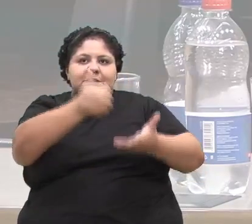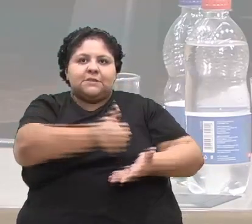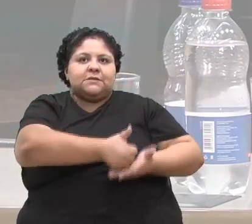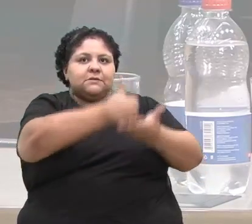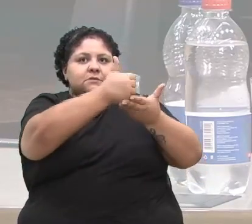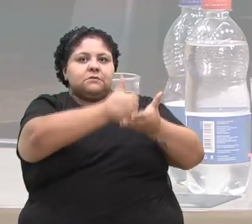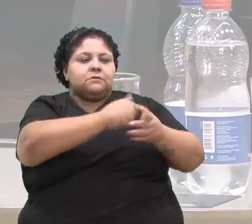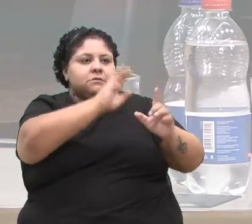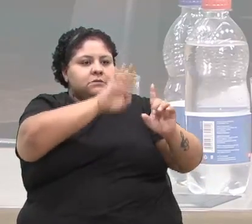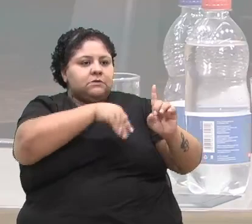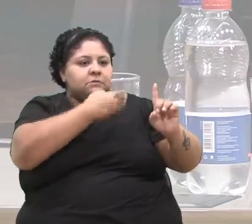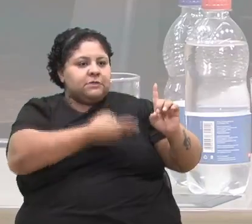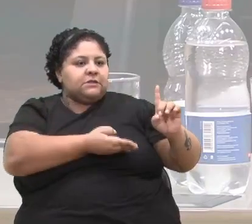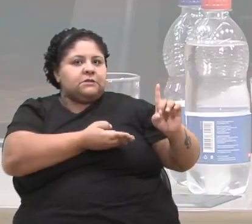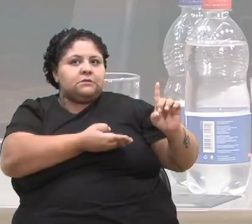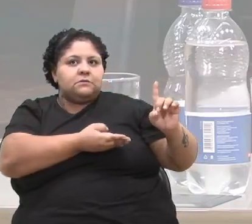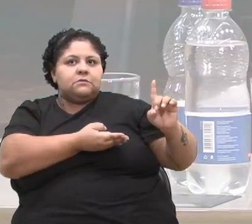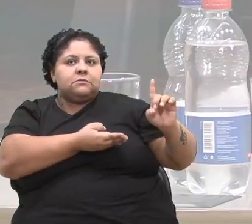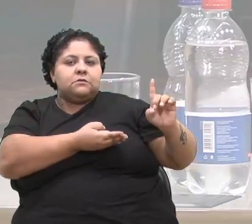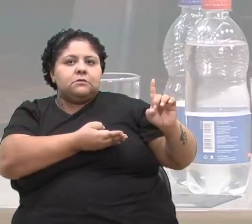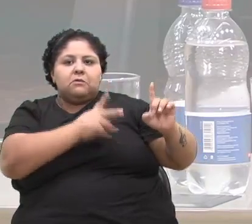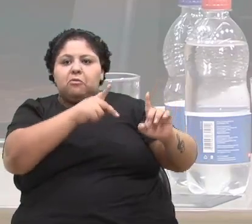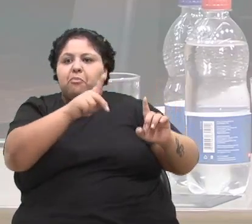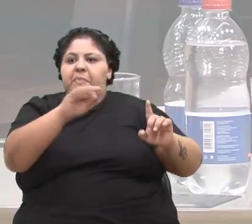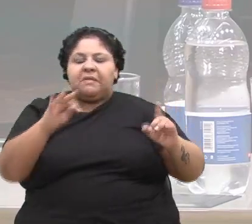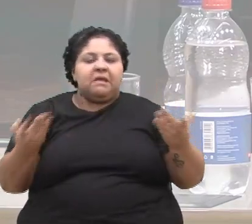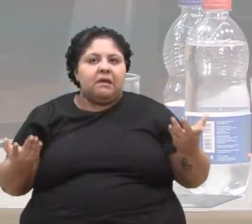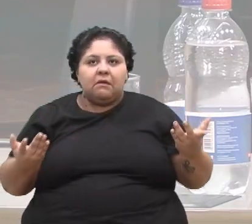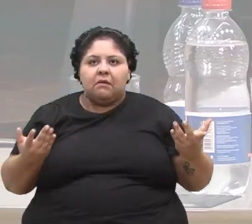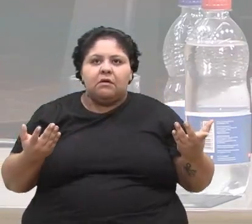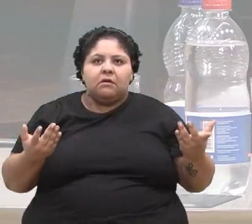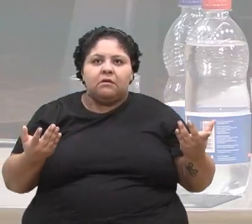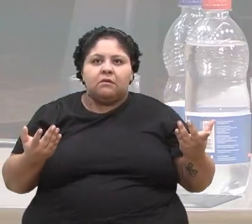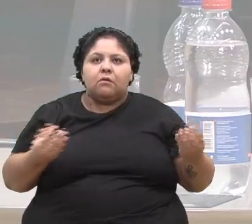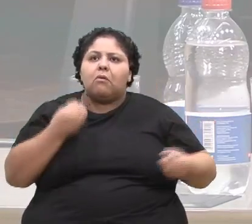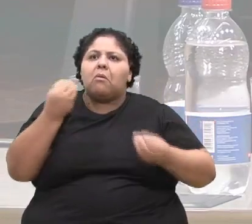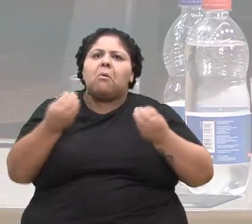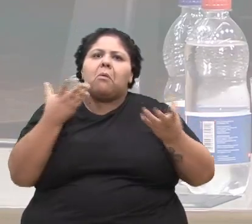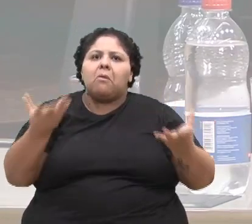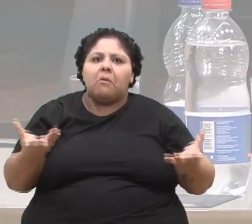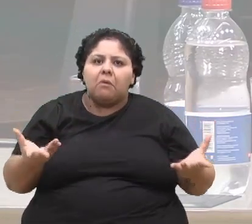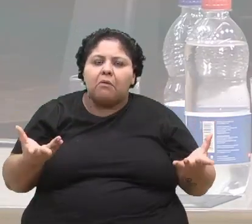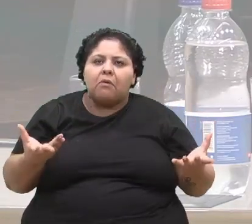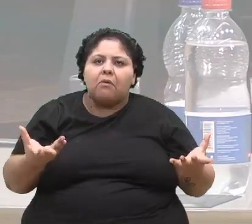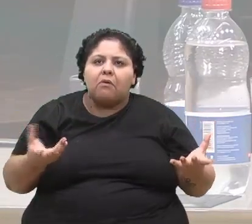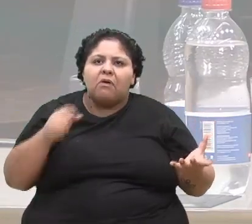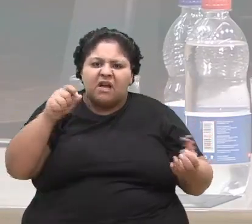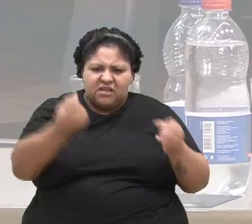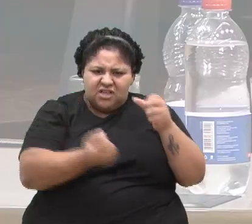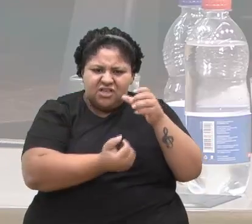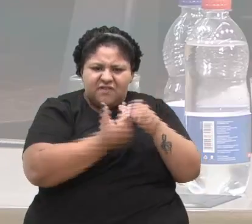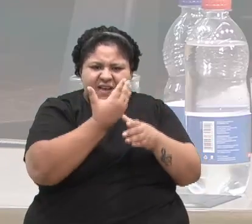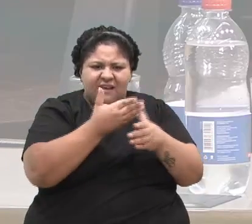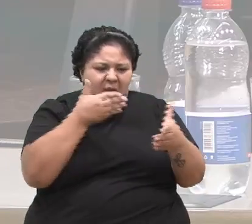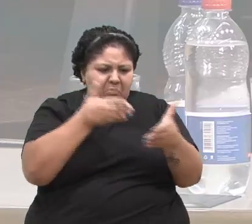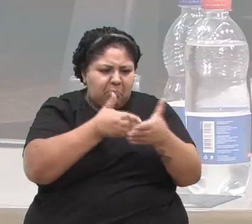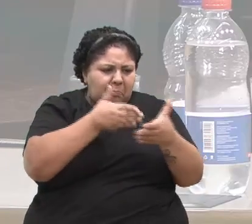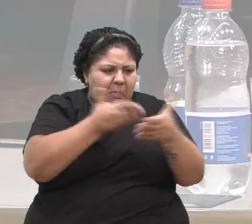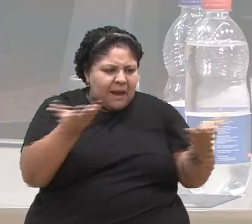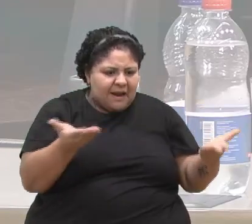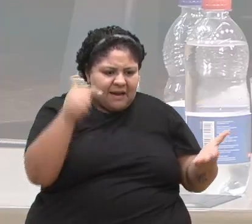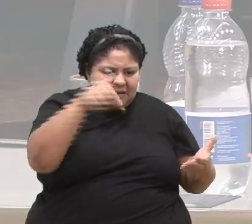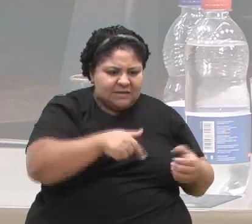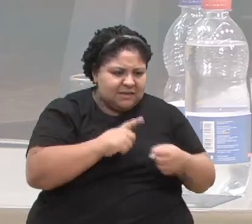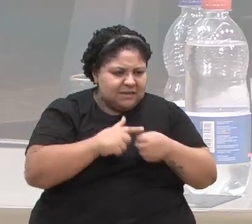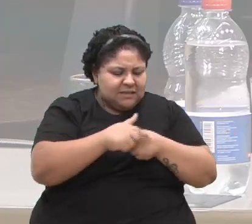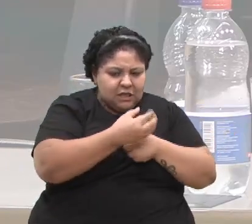saíram. Porque o cara acho que era do PT ou é de esquerda. Mas como assim? A gente vai criar muros na nossa cidade ou a gente vai criar